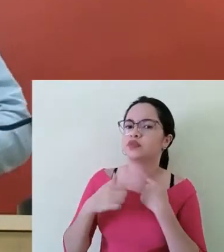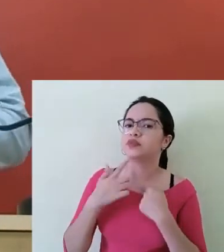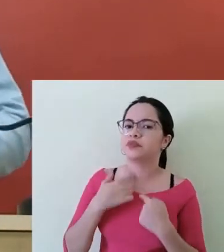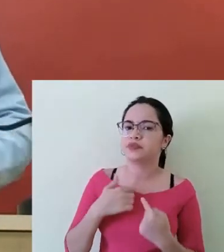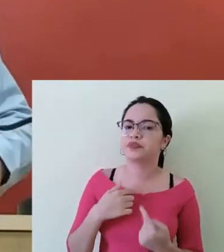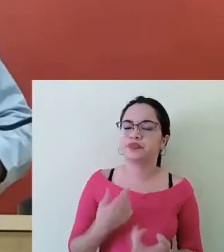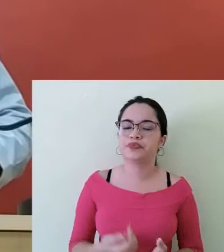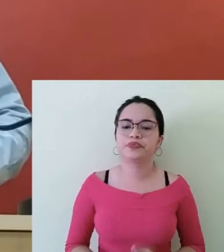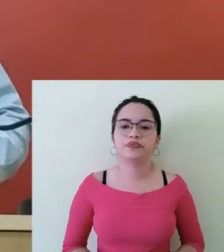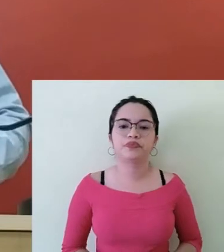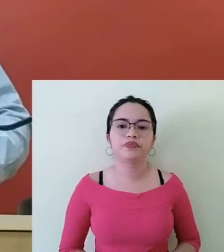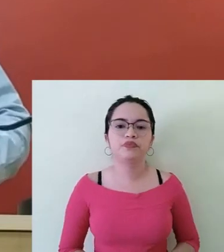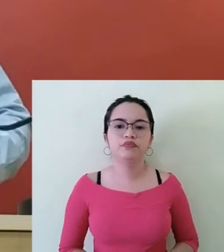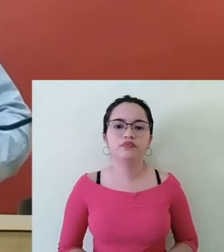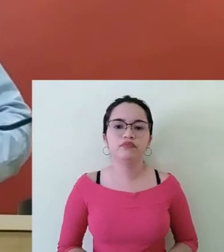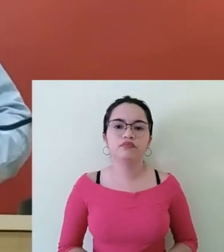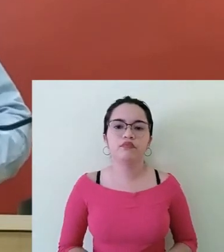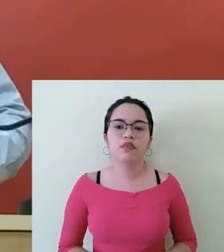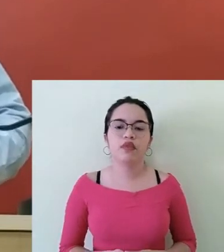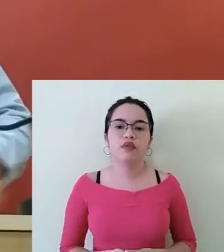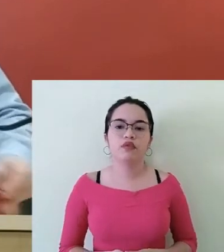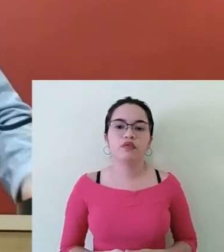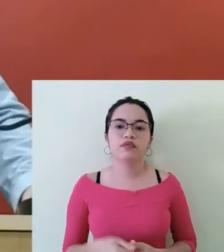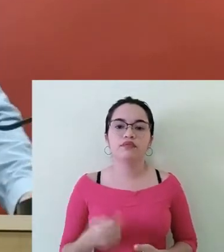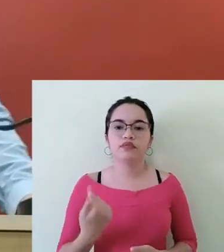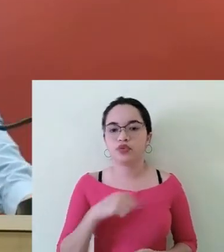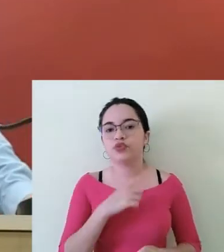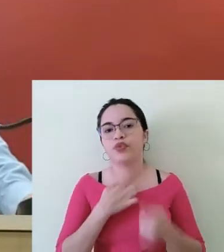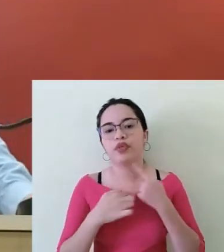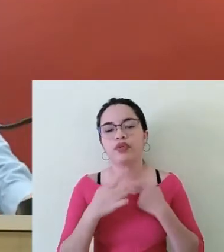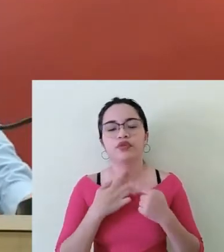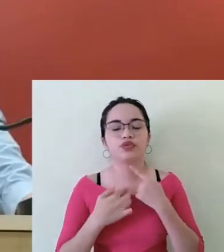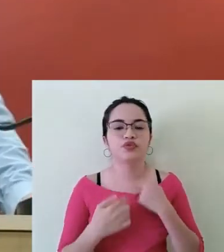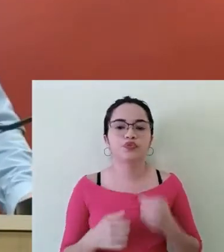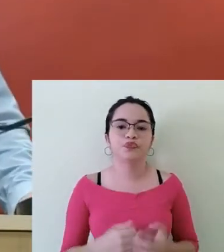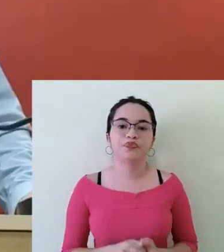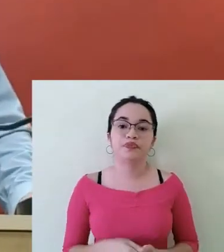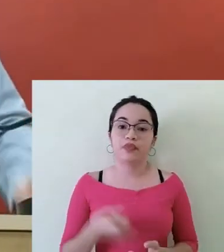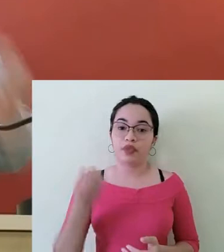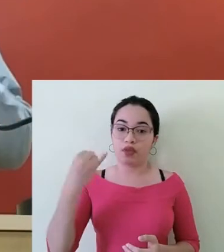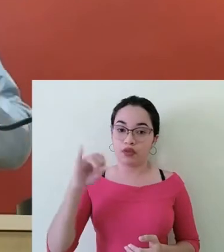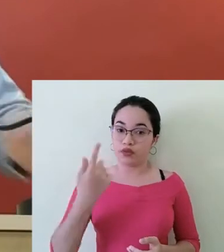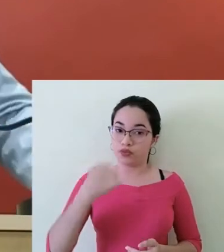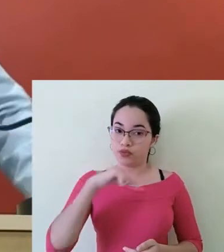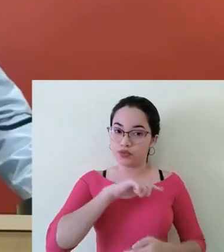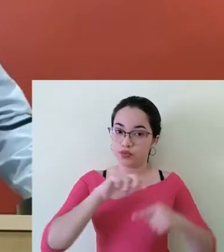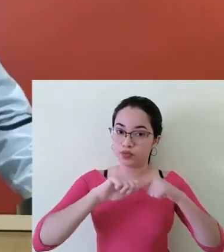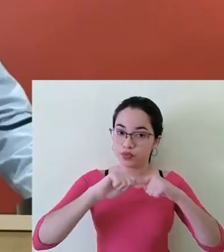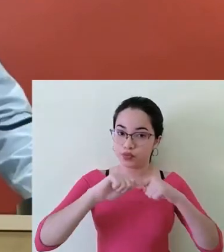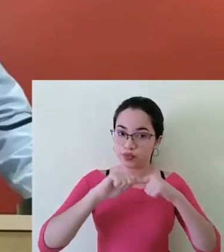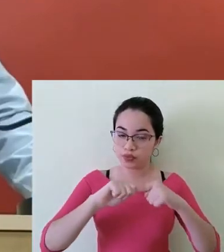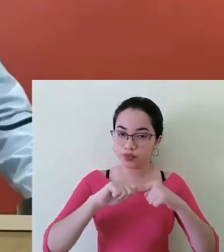inclinações, dos nossos desejos e das nossas vontades. Se nós